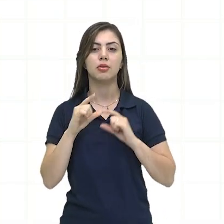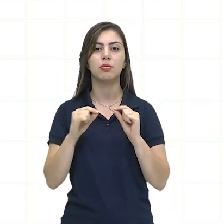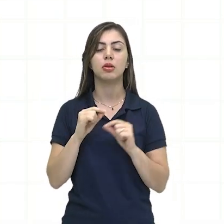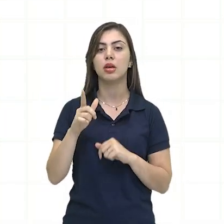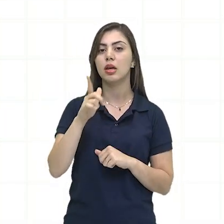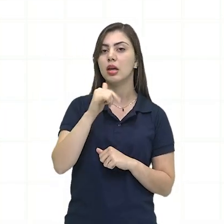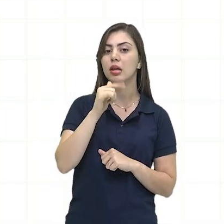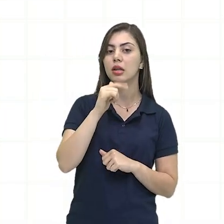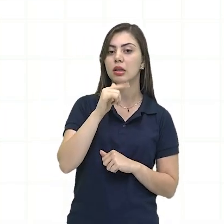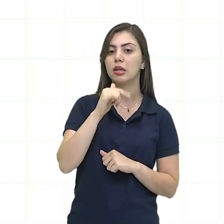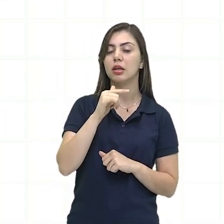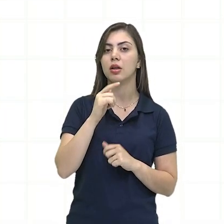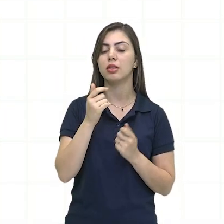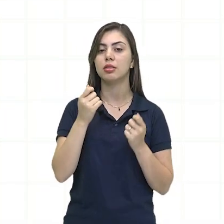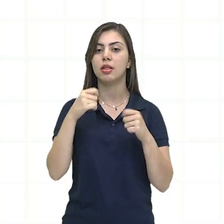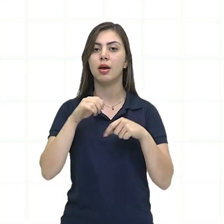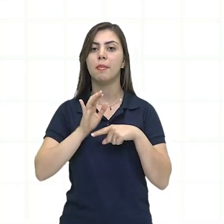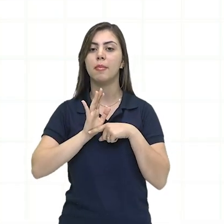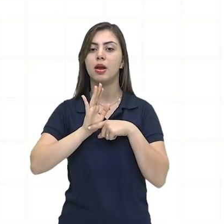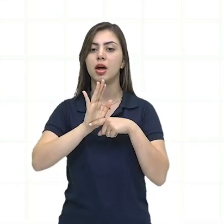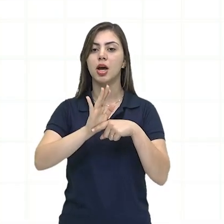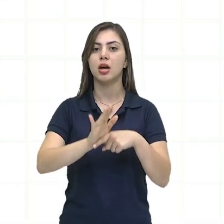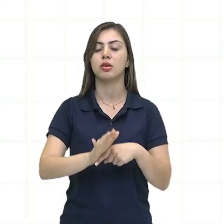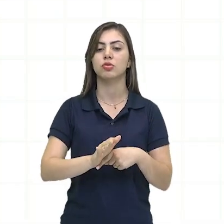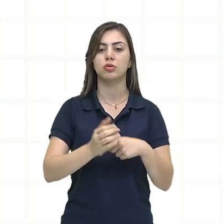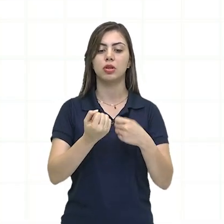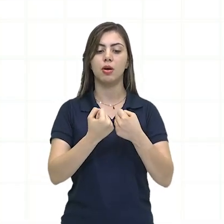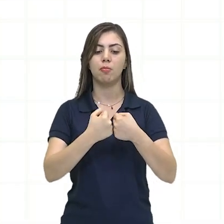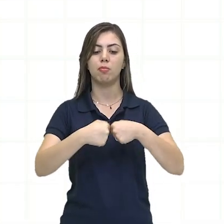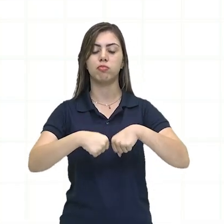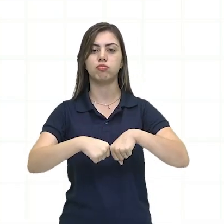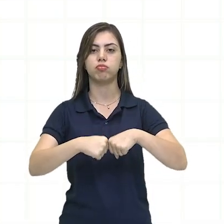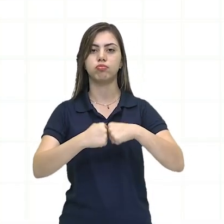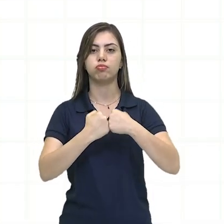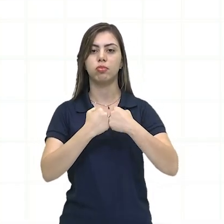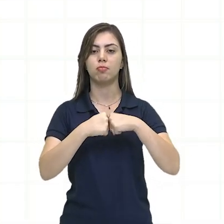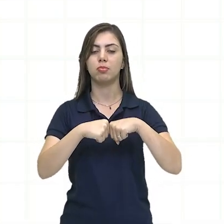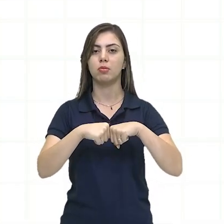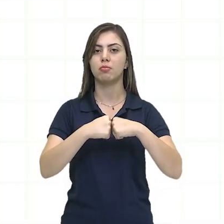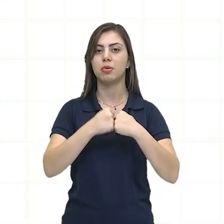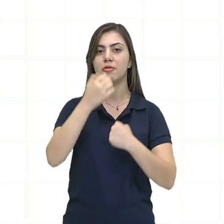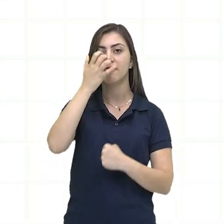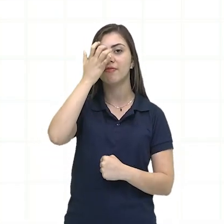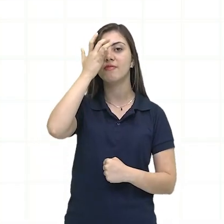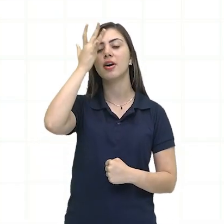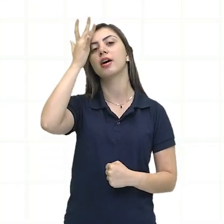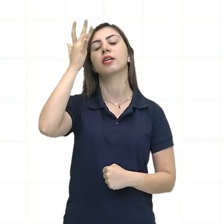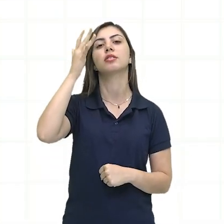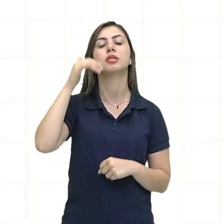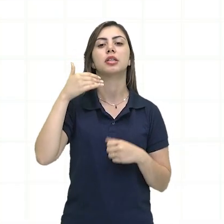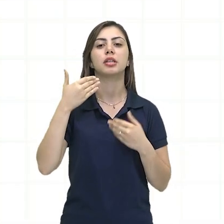para lubrificar as superfícies articulares e dessa forma reduzir o quê?